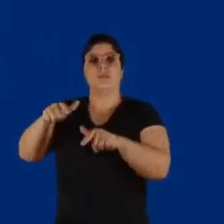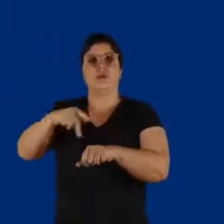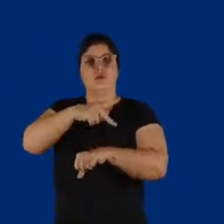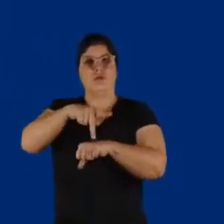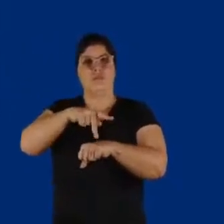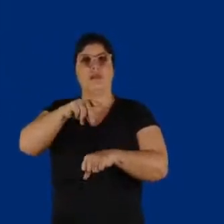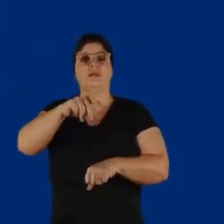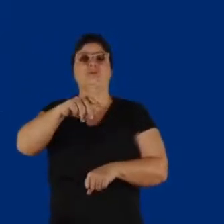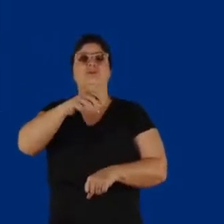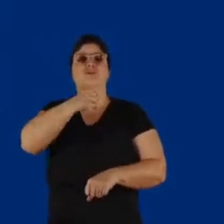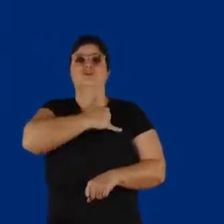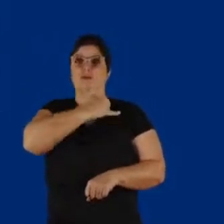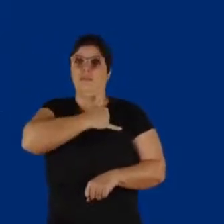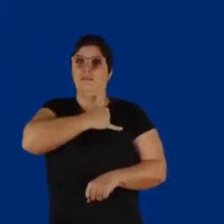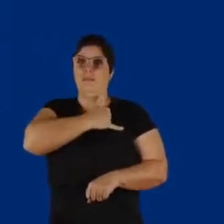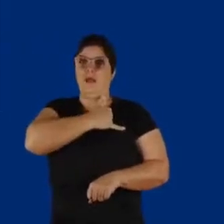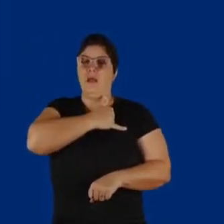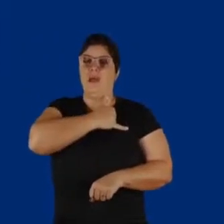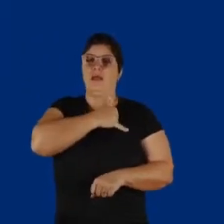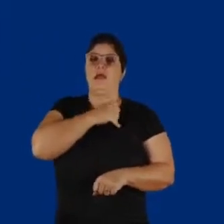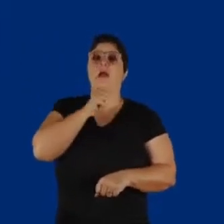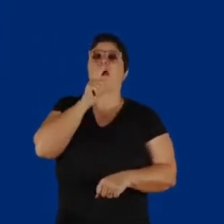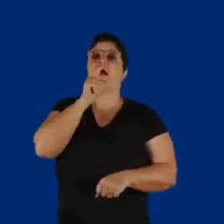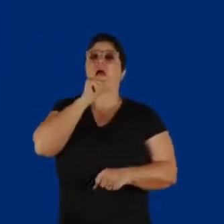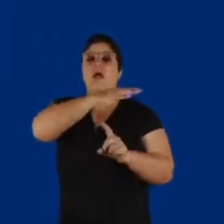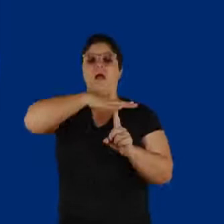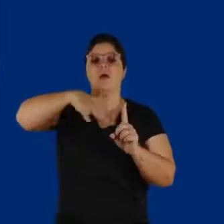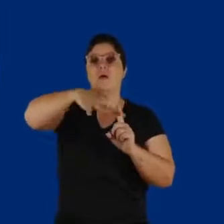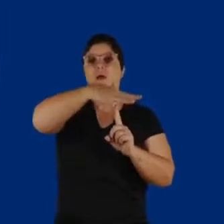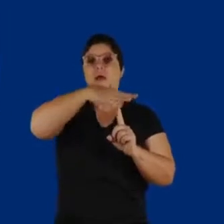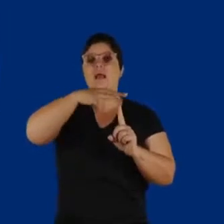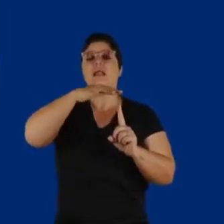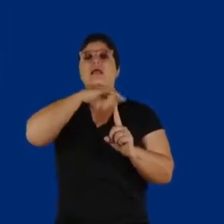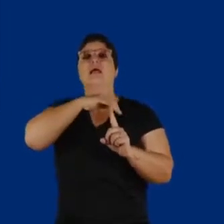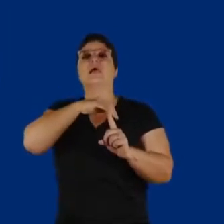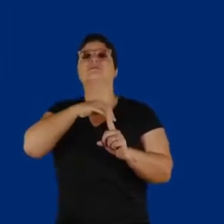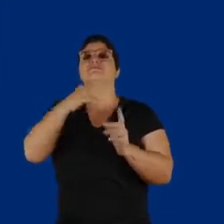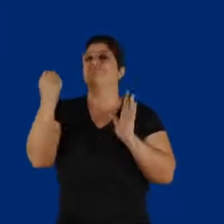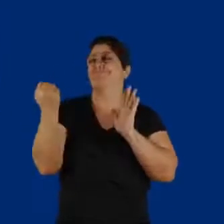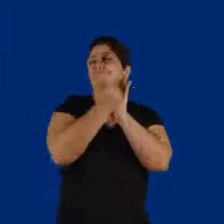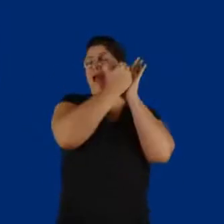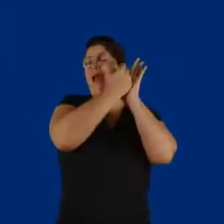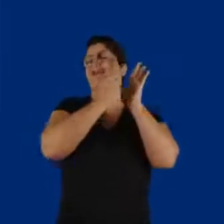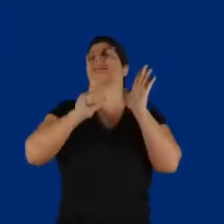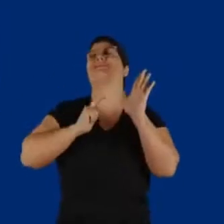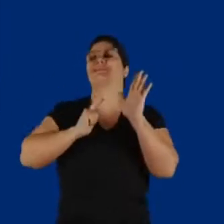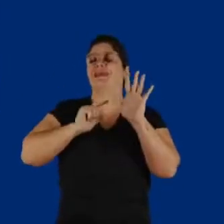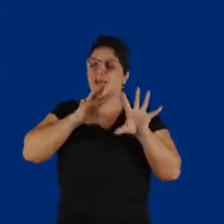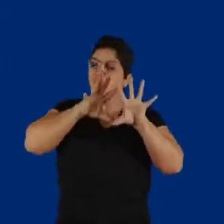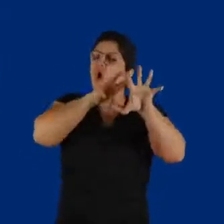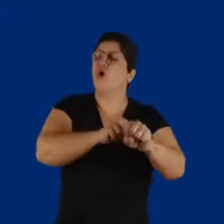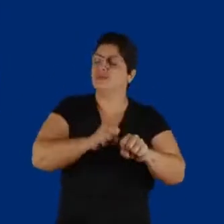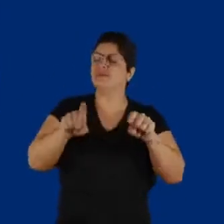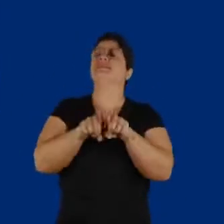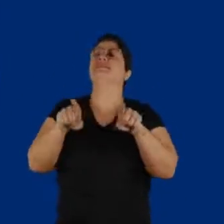uma ilha profundamente marcada pela desgraça da colonização. E temos trabalhado nesses últimos